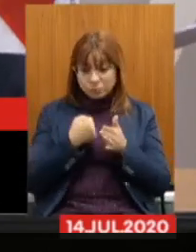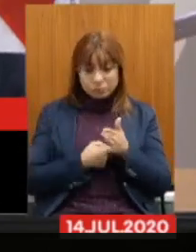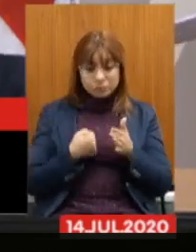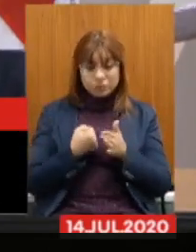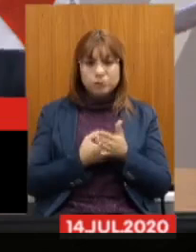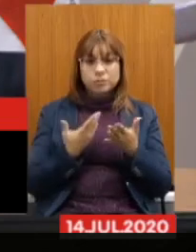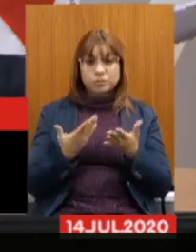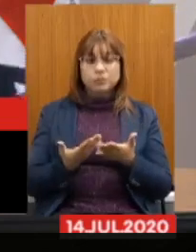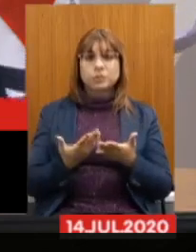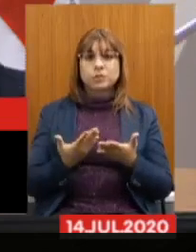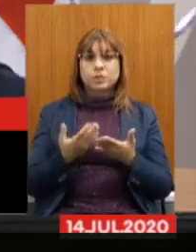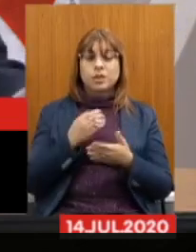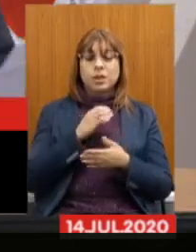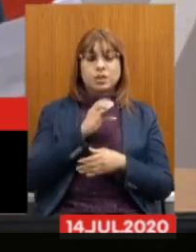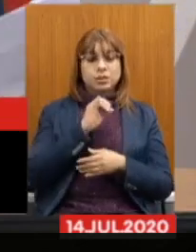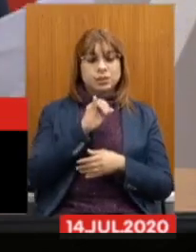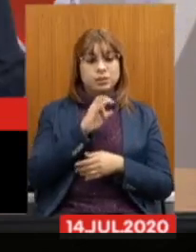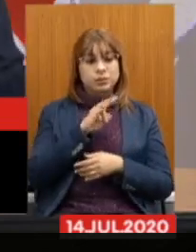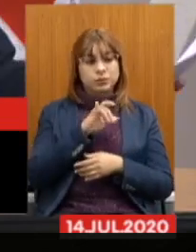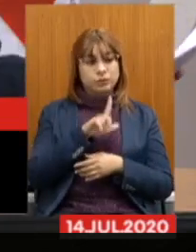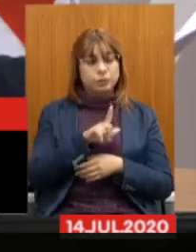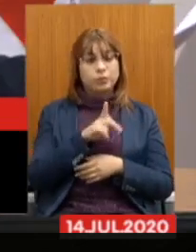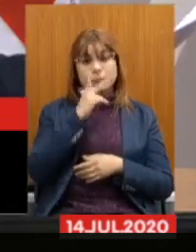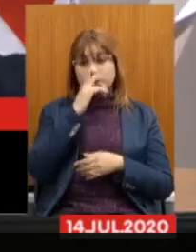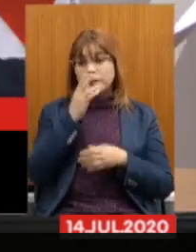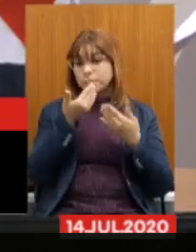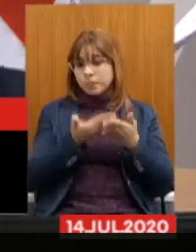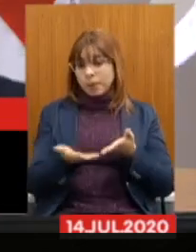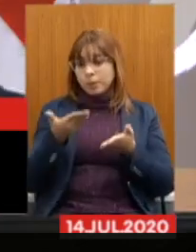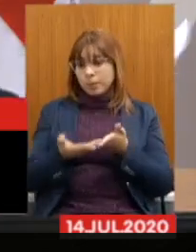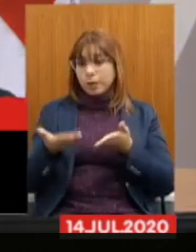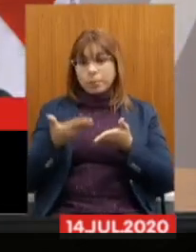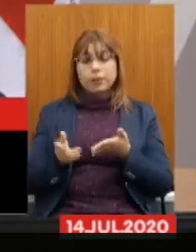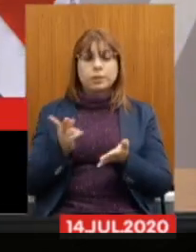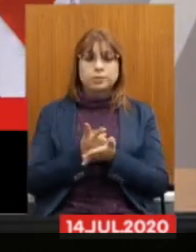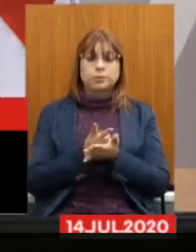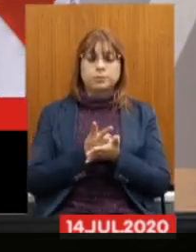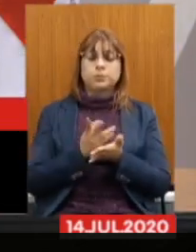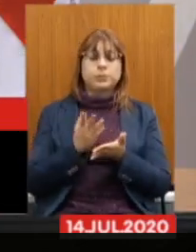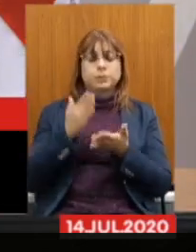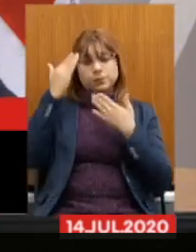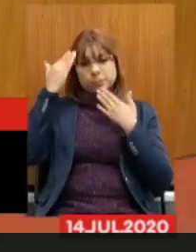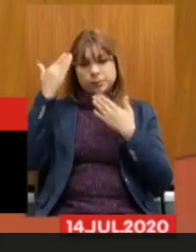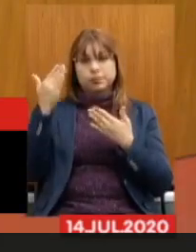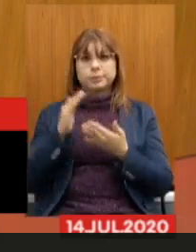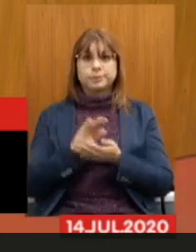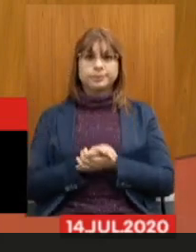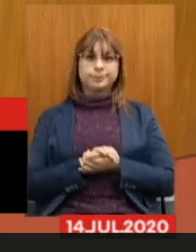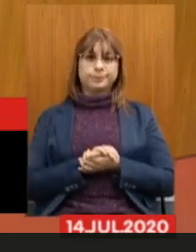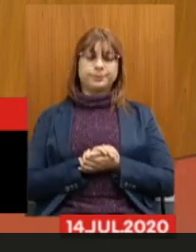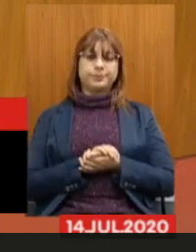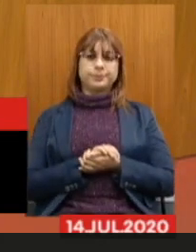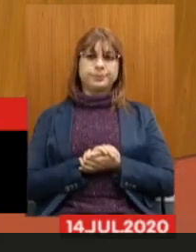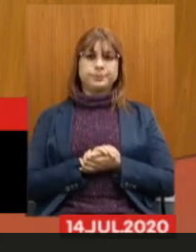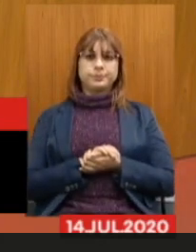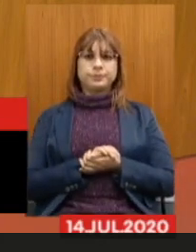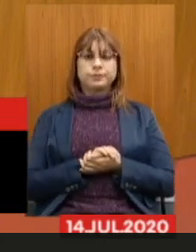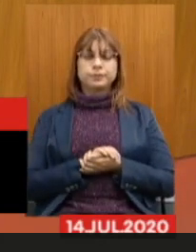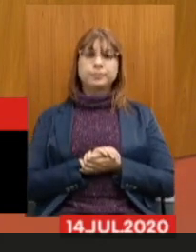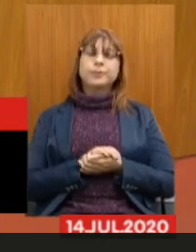área, sobretudo civil, só vai perder sempre. Muito obrigado, presidente. Nós